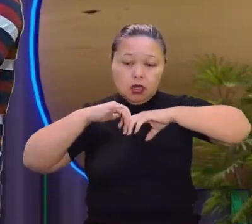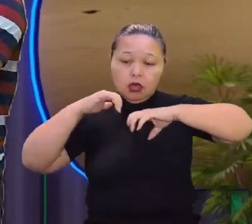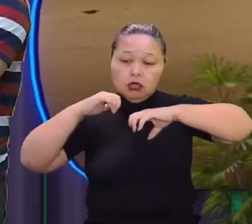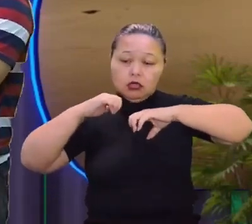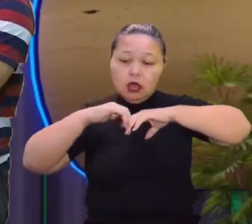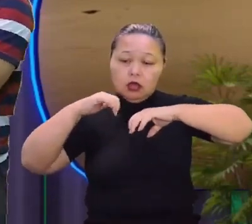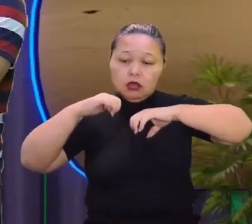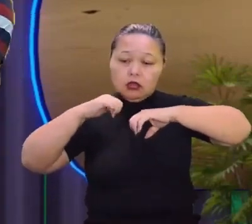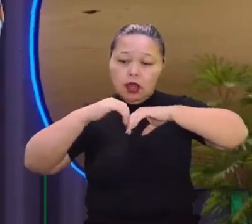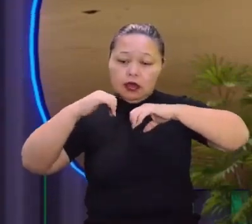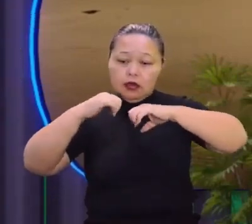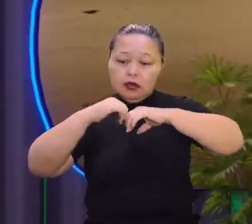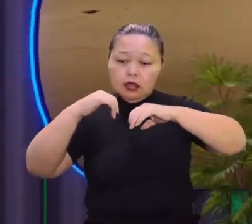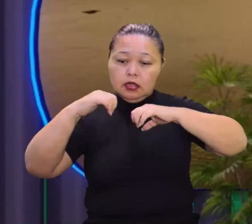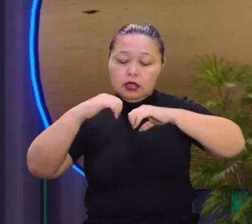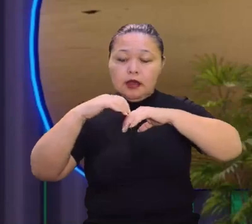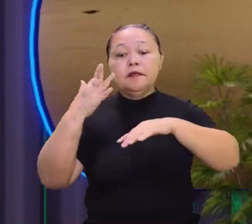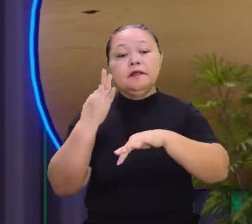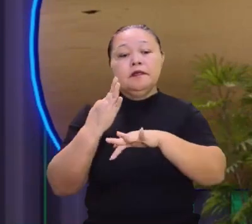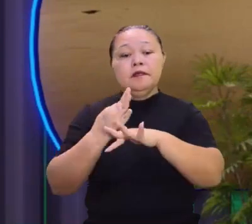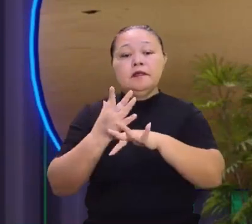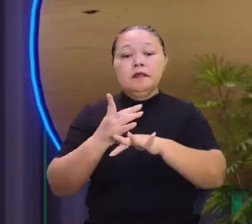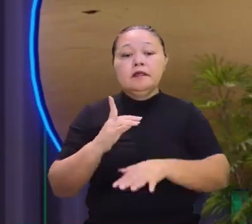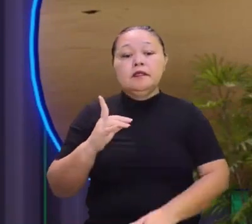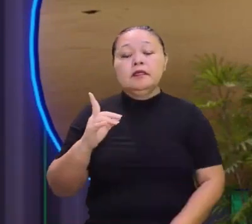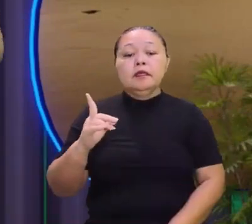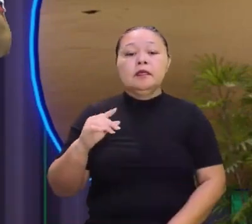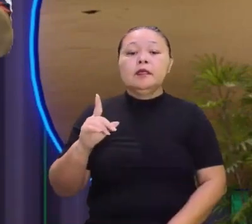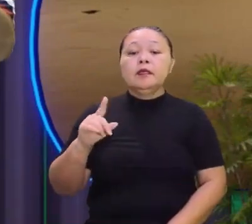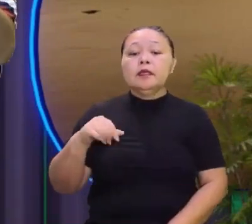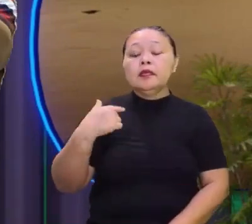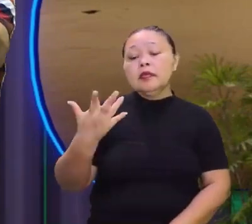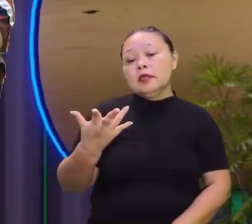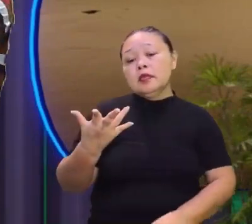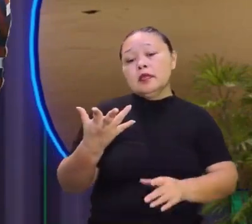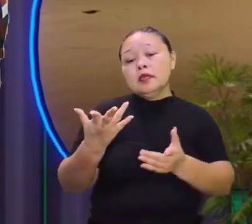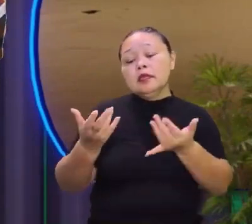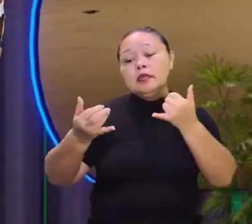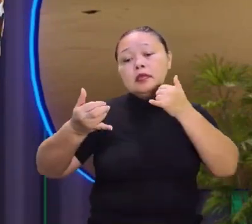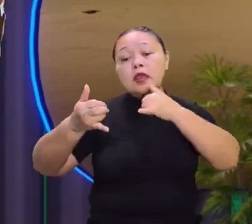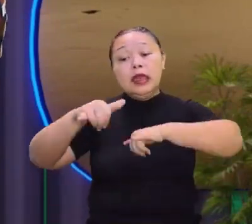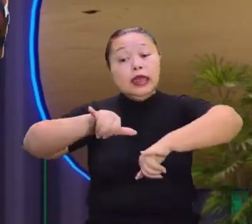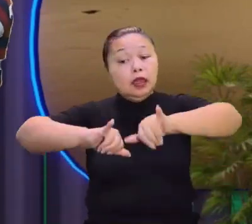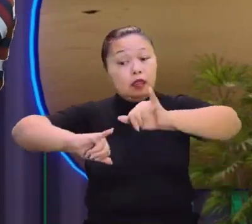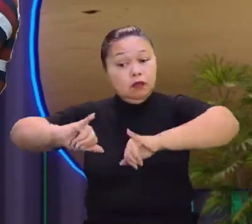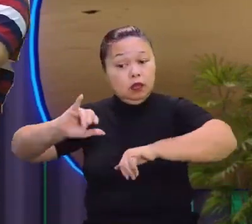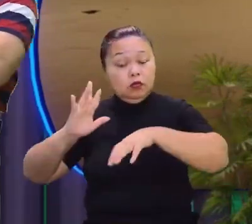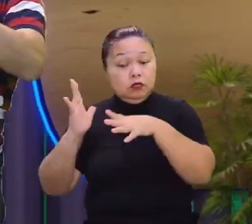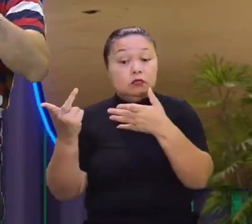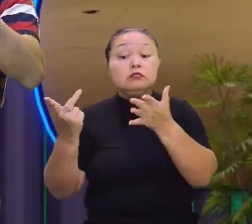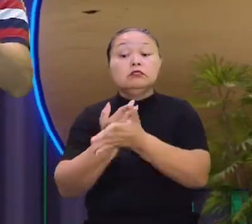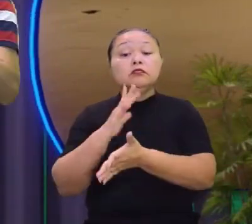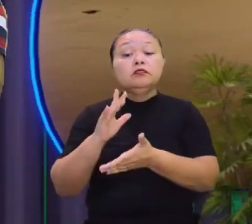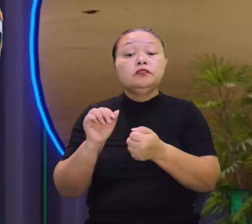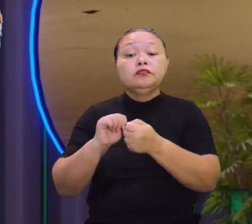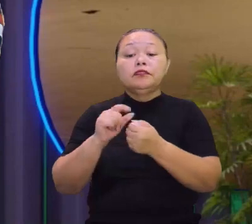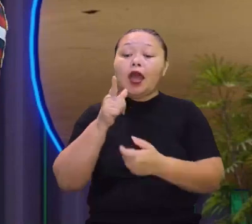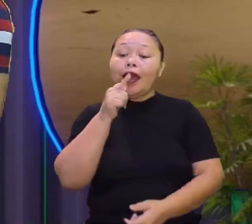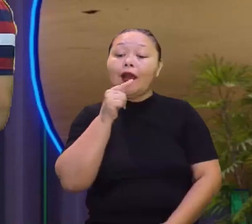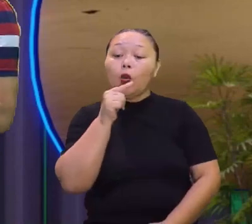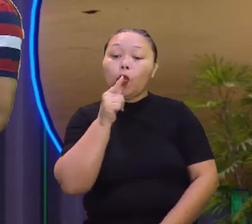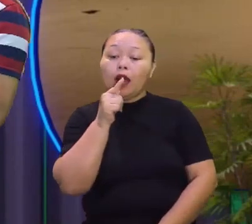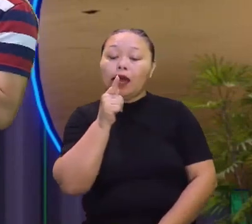aos poucos. Isso é um intemperismo físico. Exato. Intemperismo químico, água,